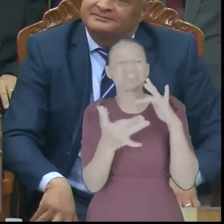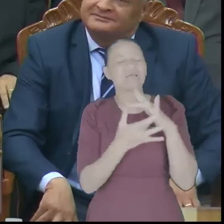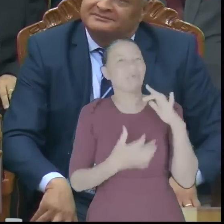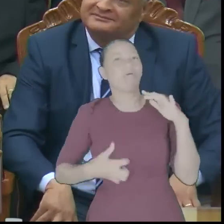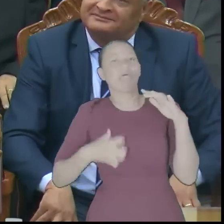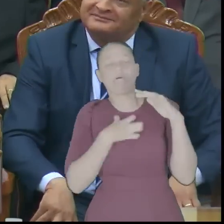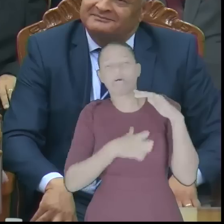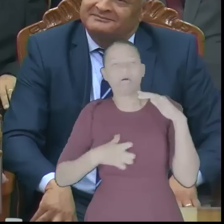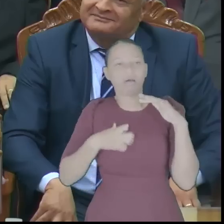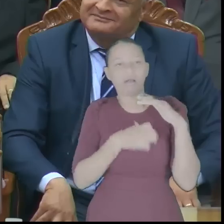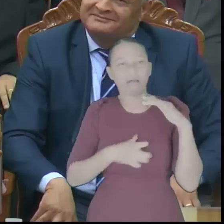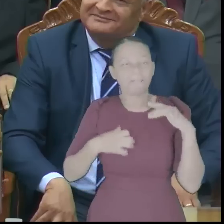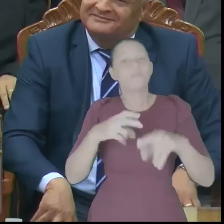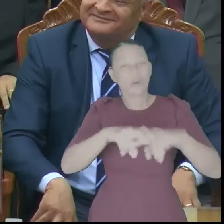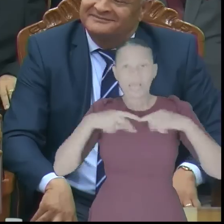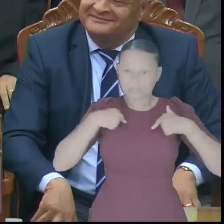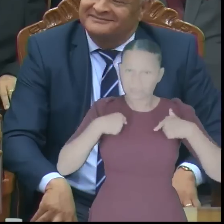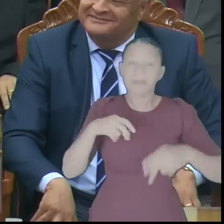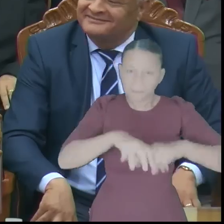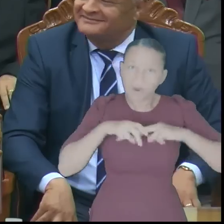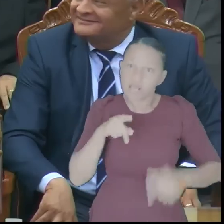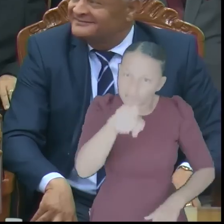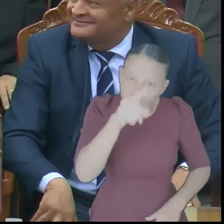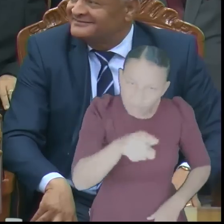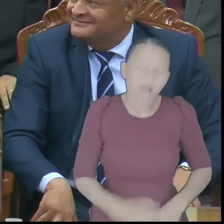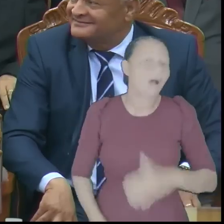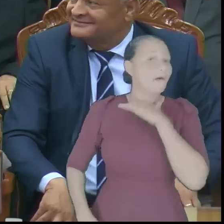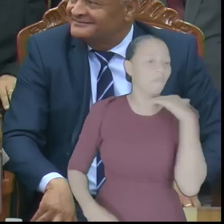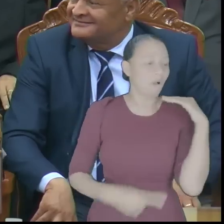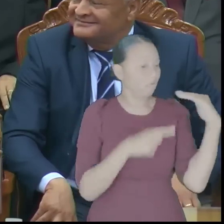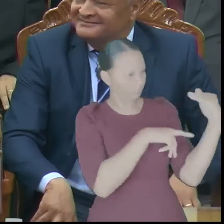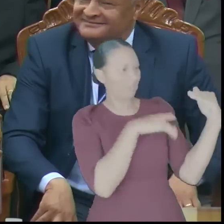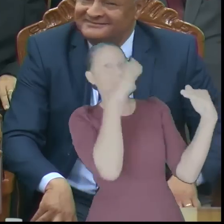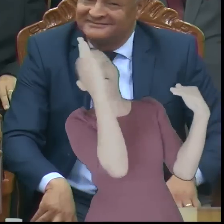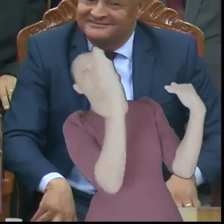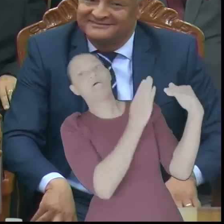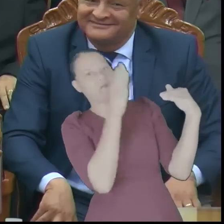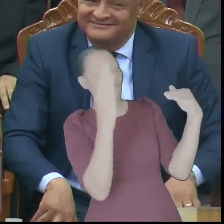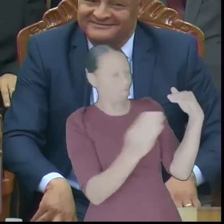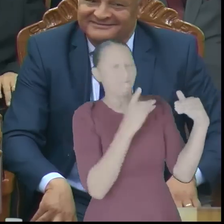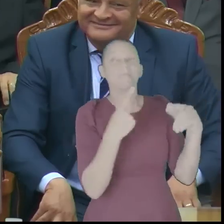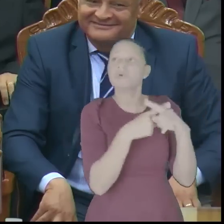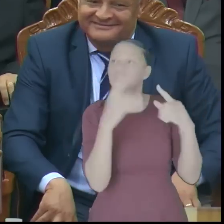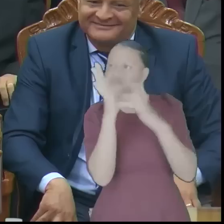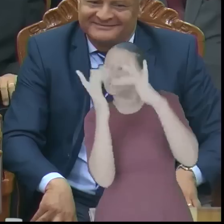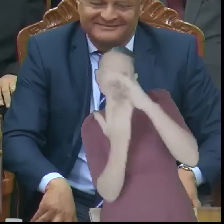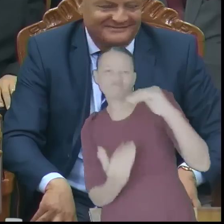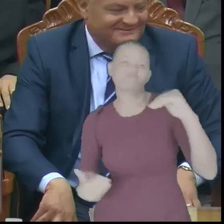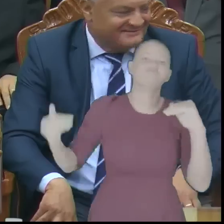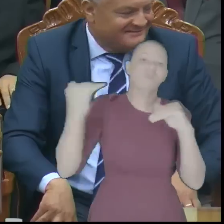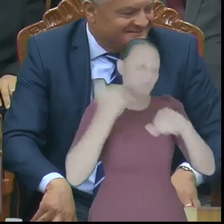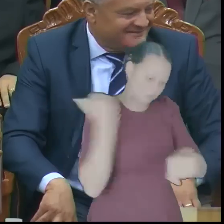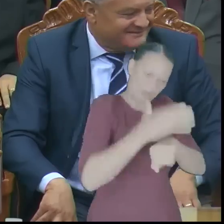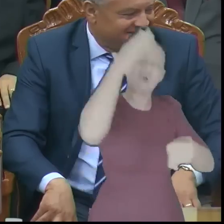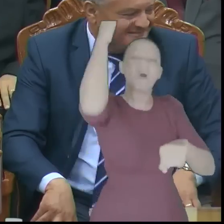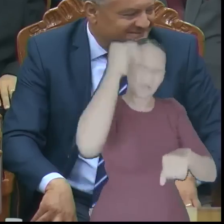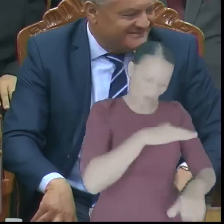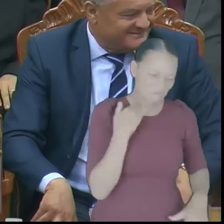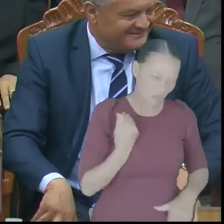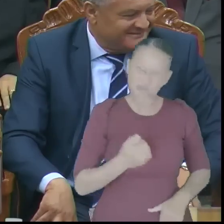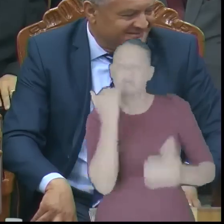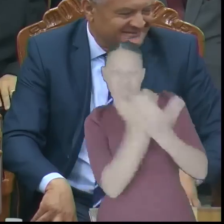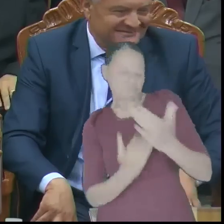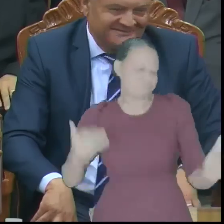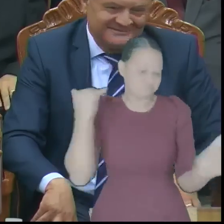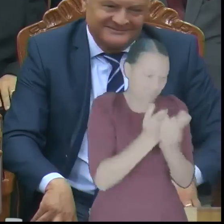Por minha e por tua causa. A morte passou mal. Porque Ele é maior que a morte. Ele é maior que o inferno. Ele é maior que os